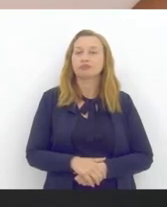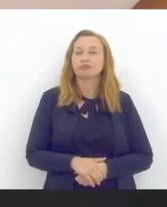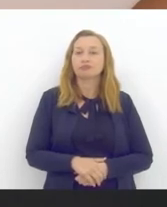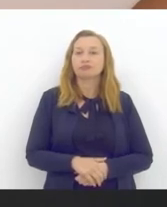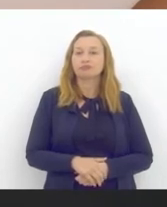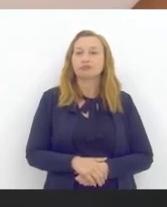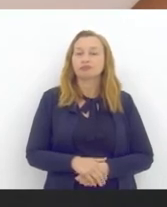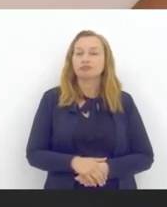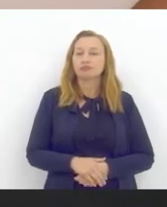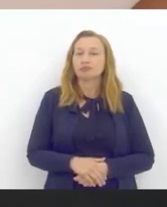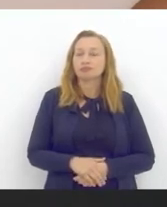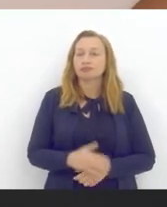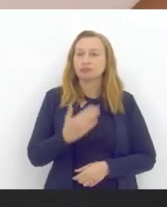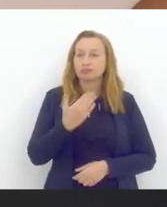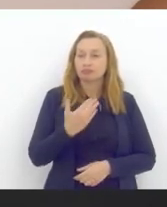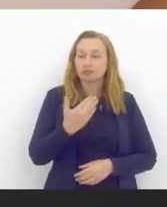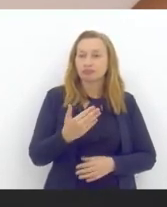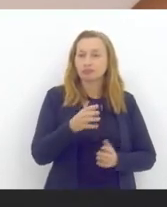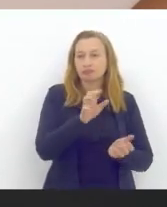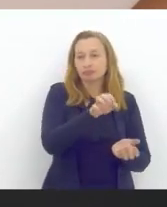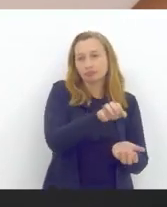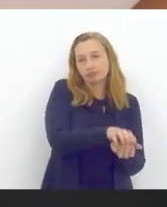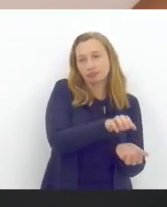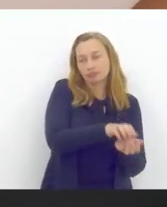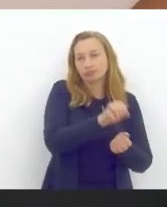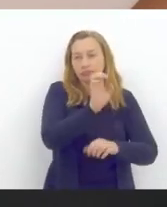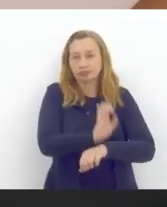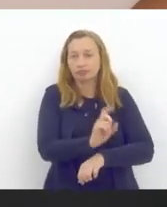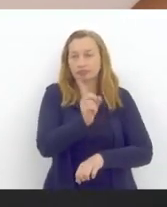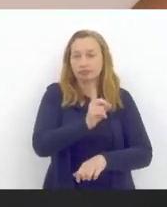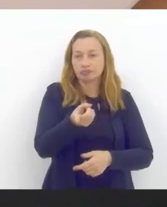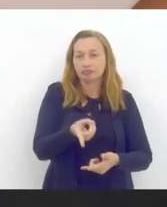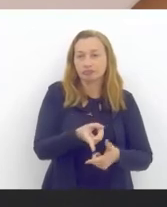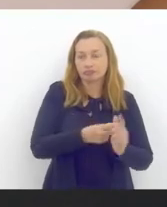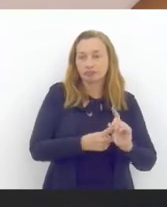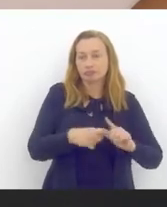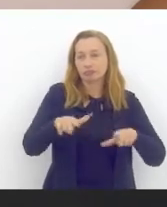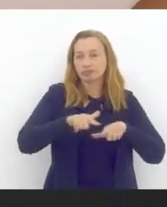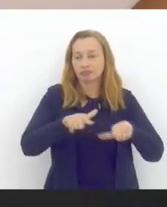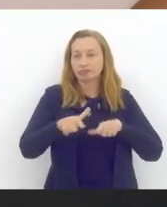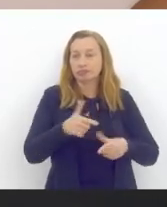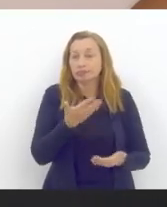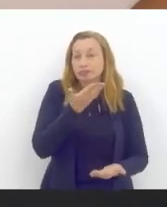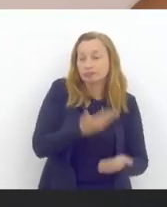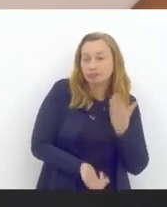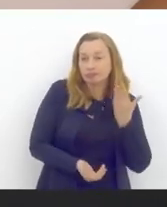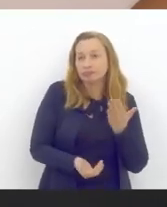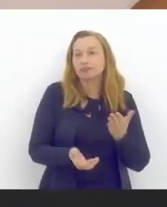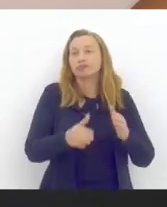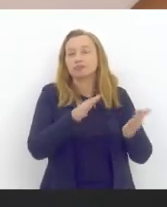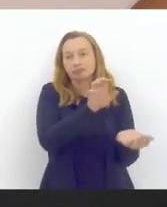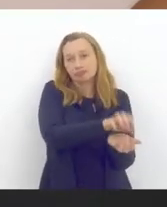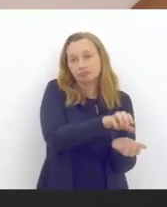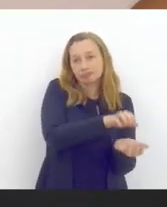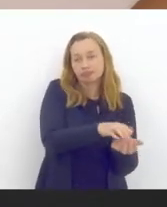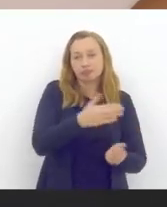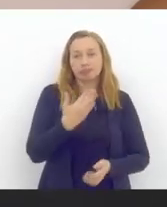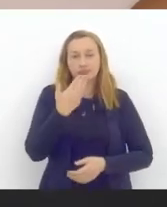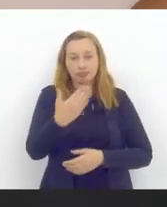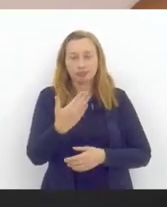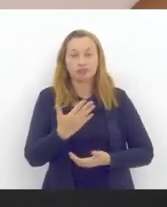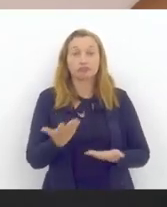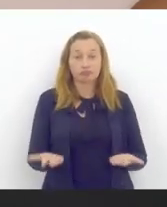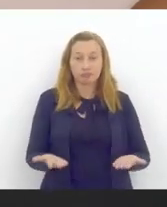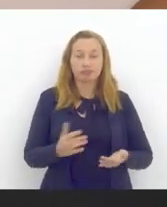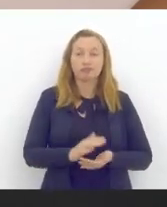de Pernambuco para não pagar o serviço da dívida por conta das perdas de Pernambuco com esse tipo de legislação.